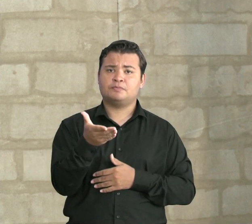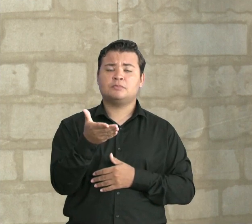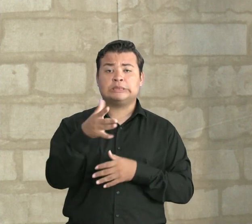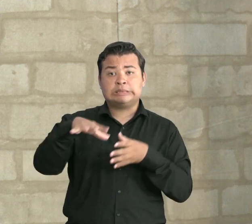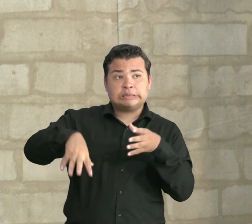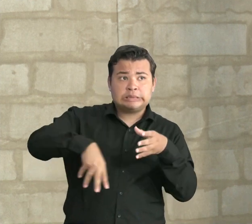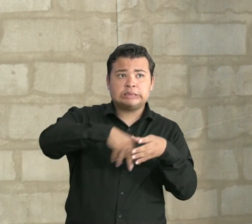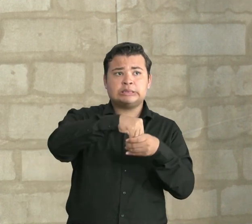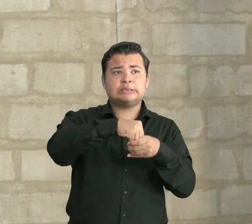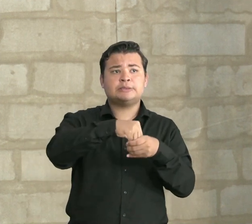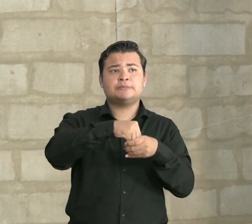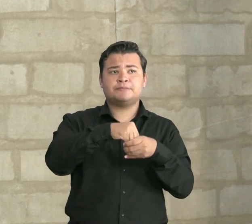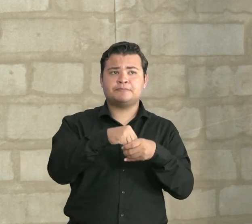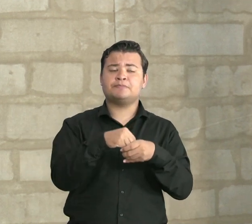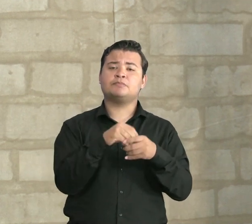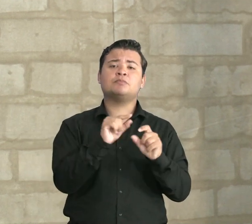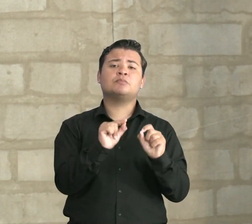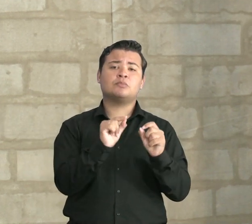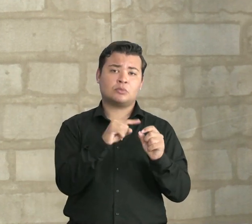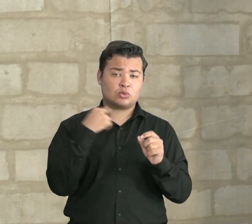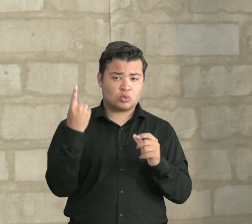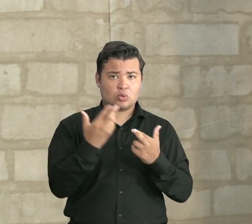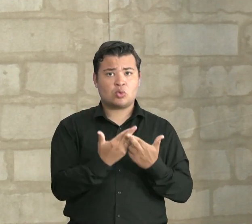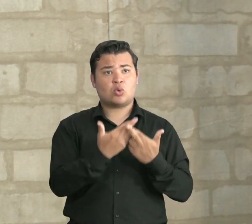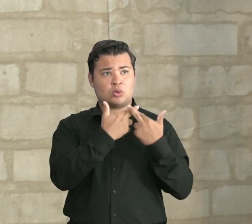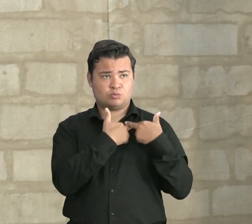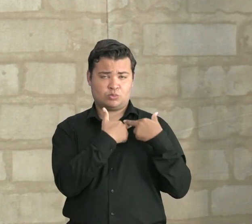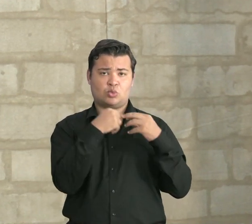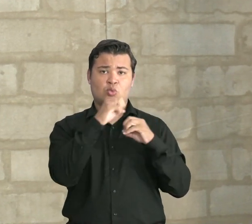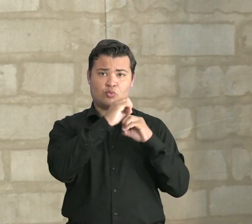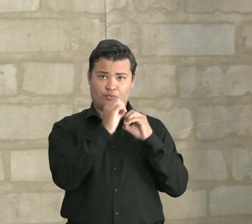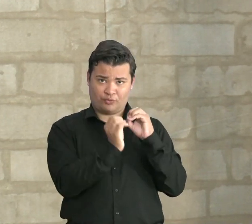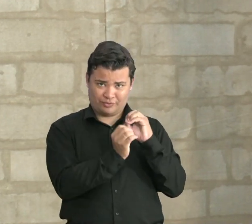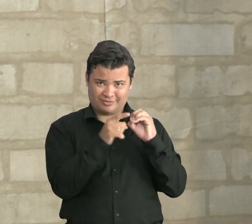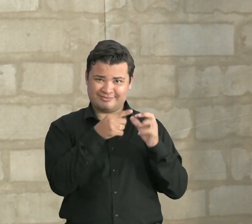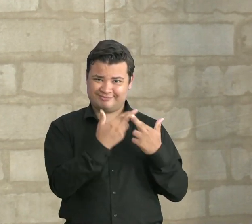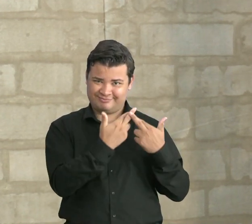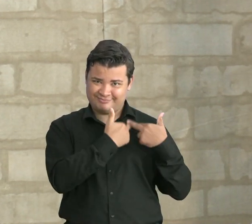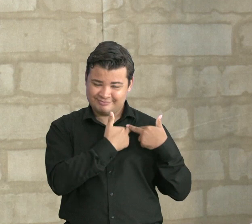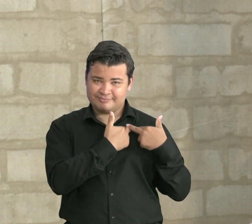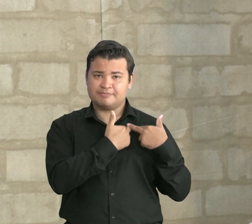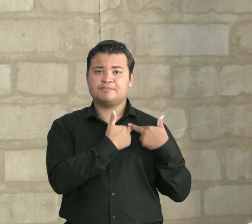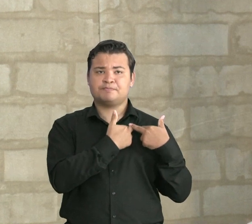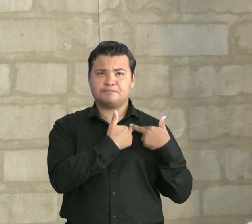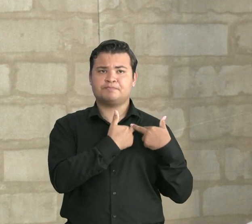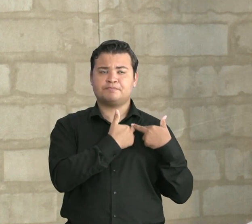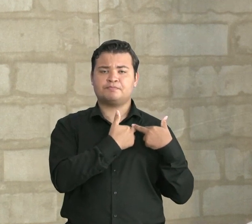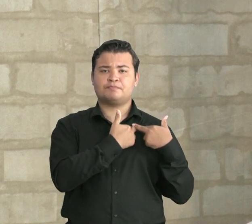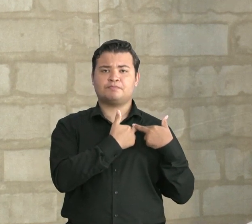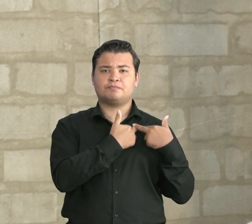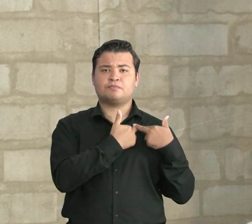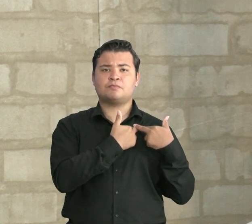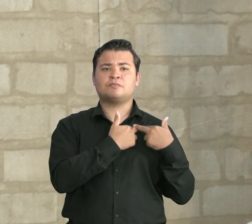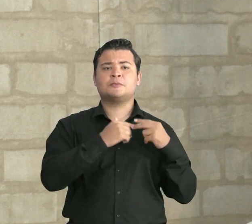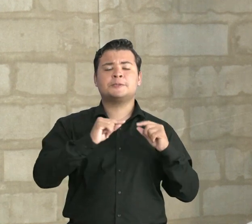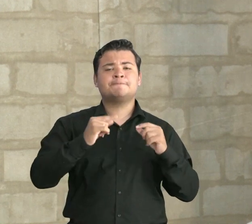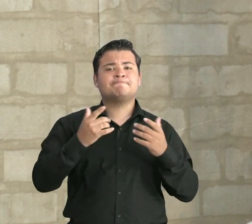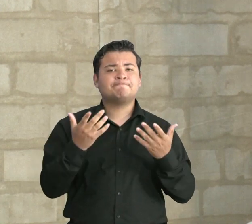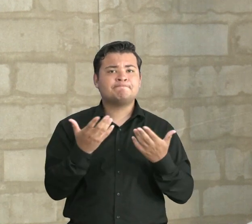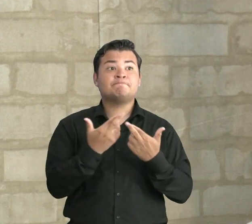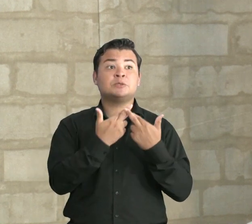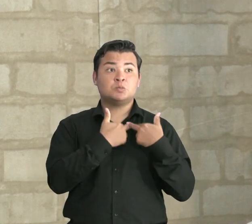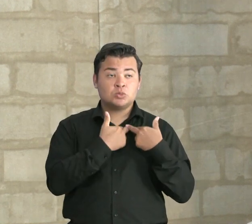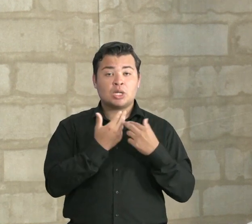parte da responsabilidade da UFG, da Universidade Pública, essa